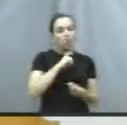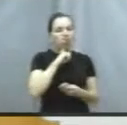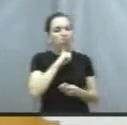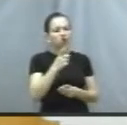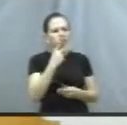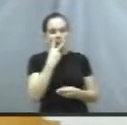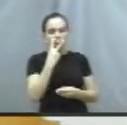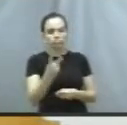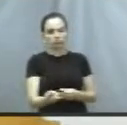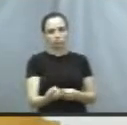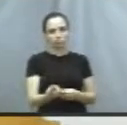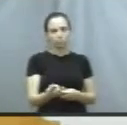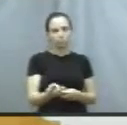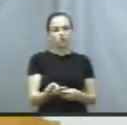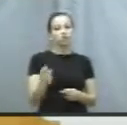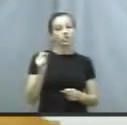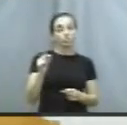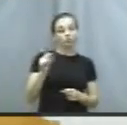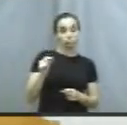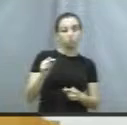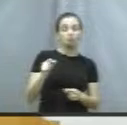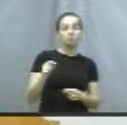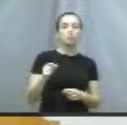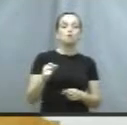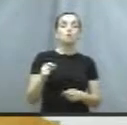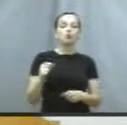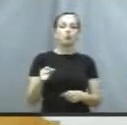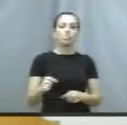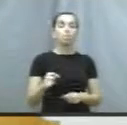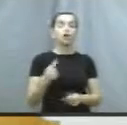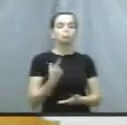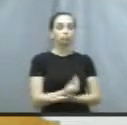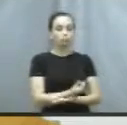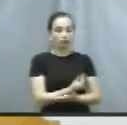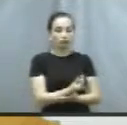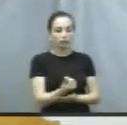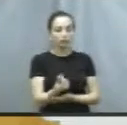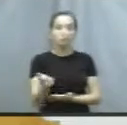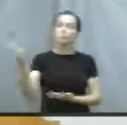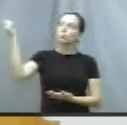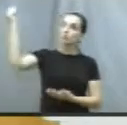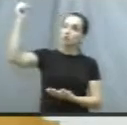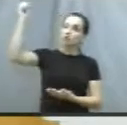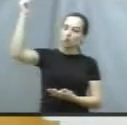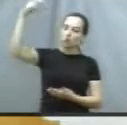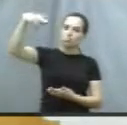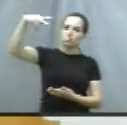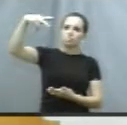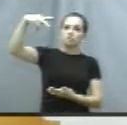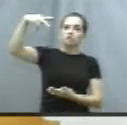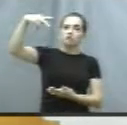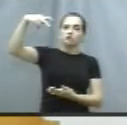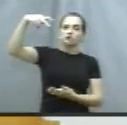Então, quando a gente fala em investir na iluminação, cuidar da iluminação e